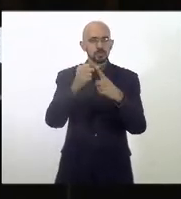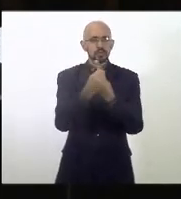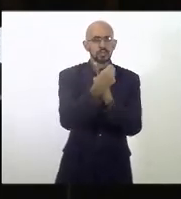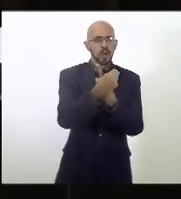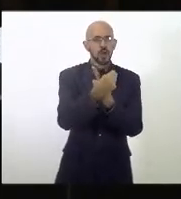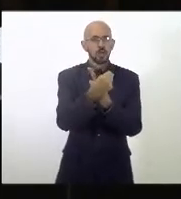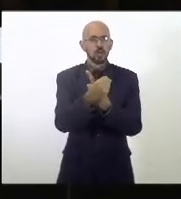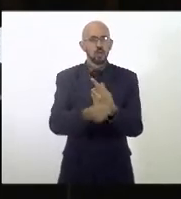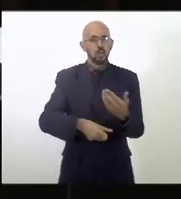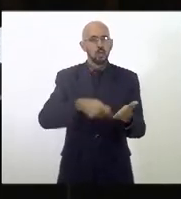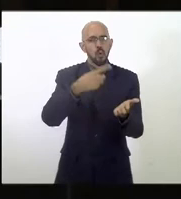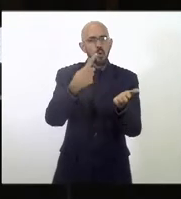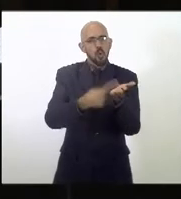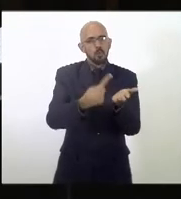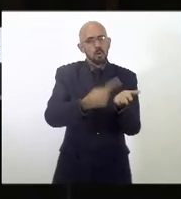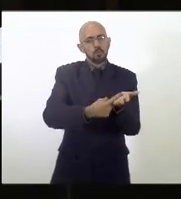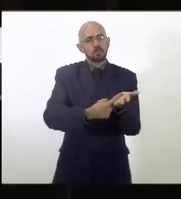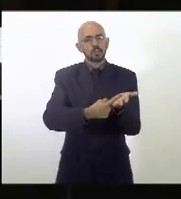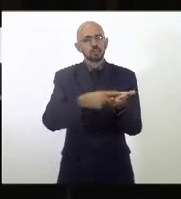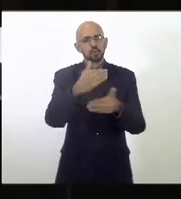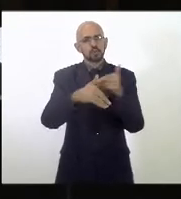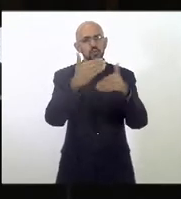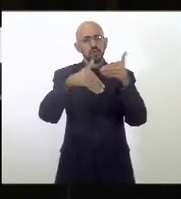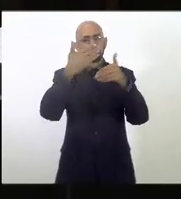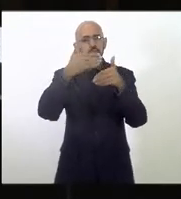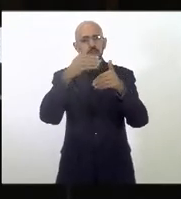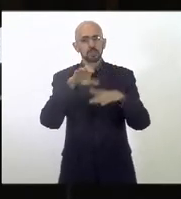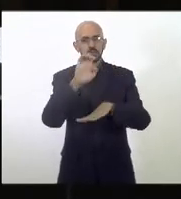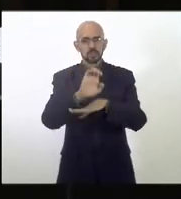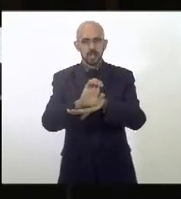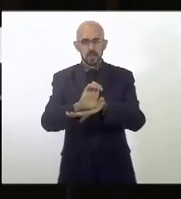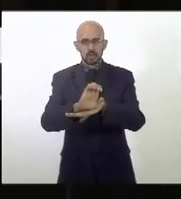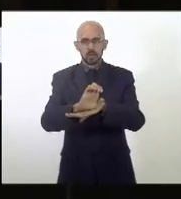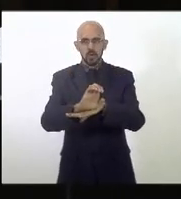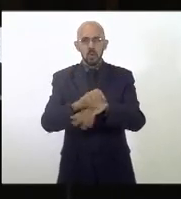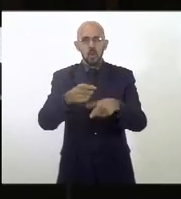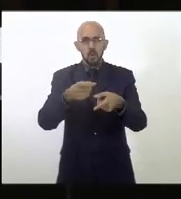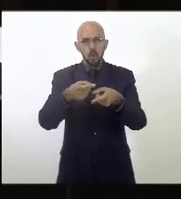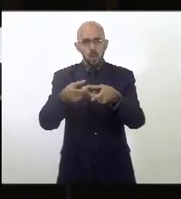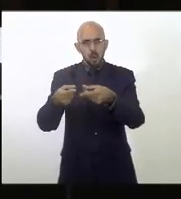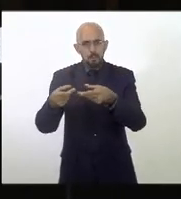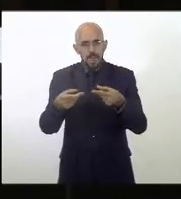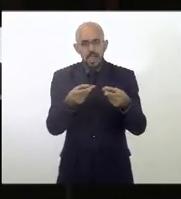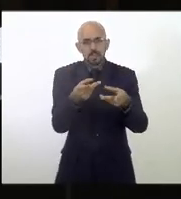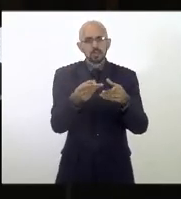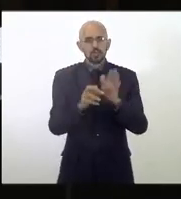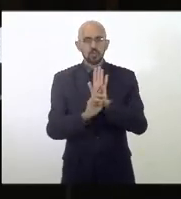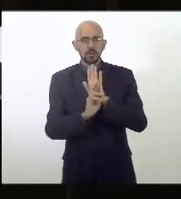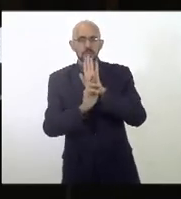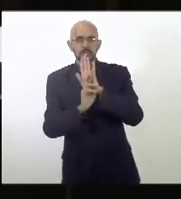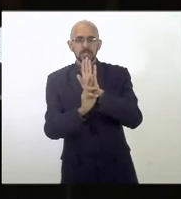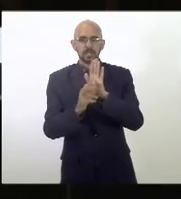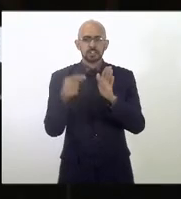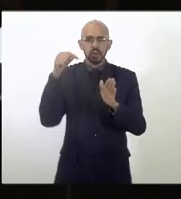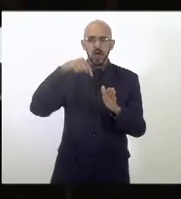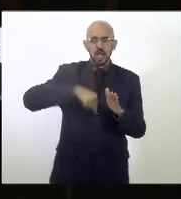desenvolvimento econômico do Estado, onde o comércio, aqui representado pela FEComércio Rio de Janeiro, corresponde a